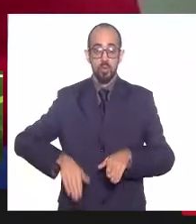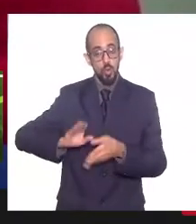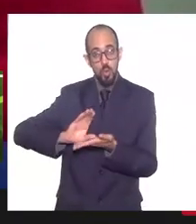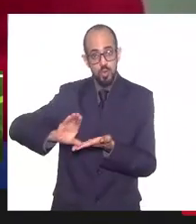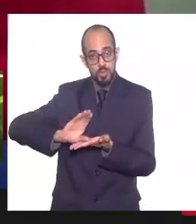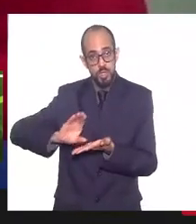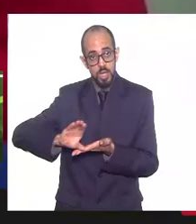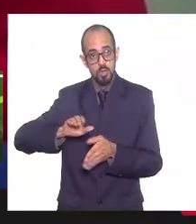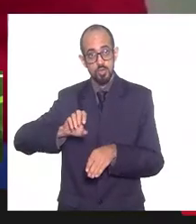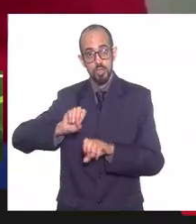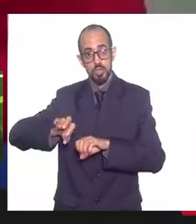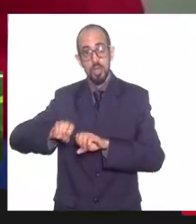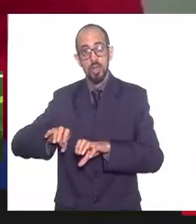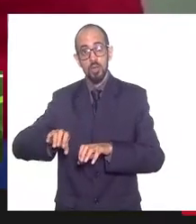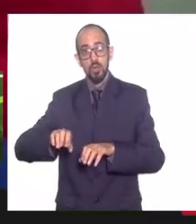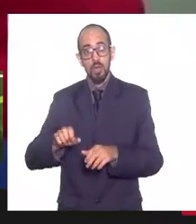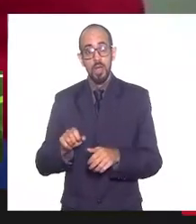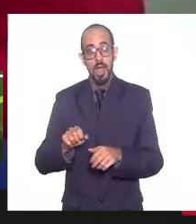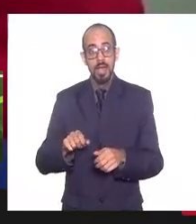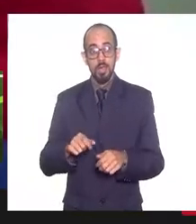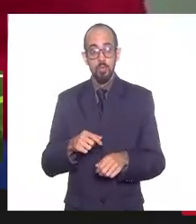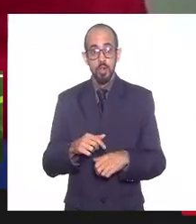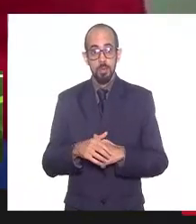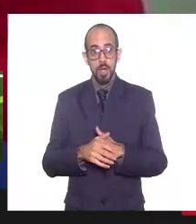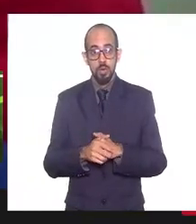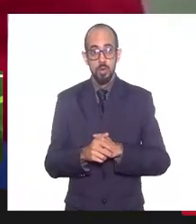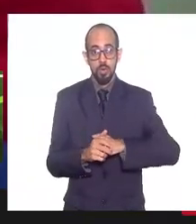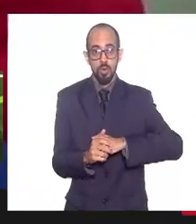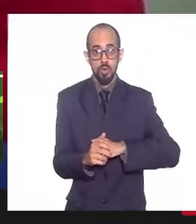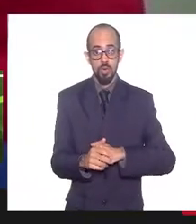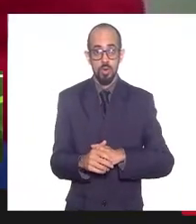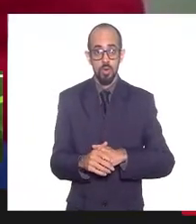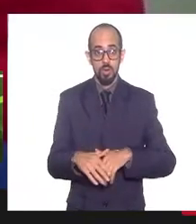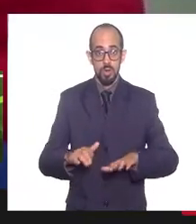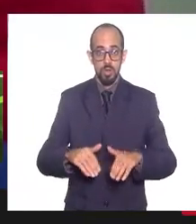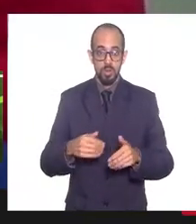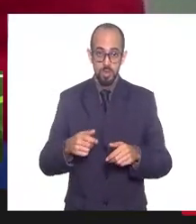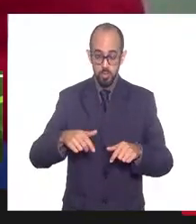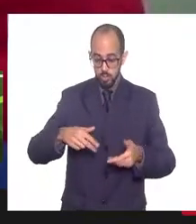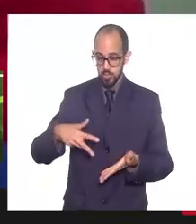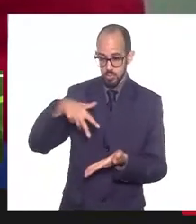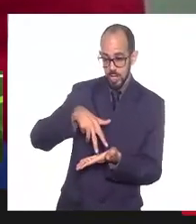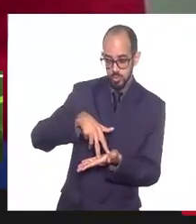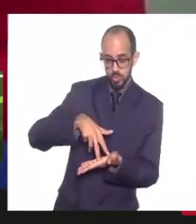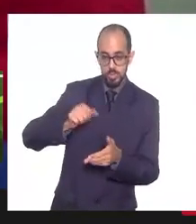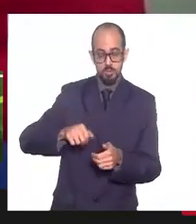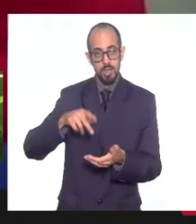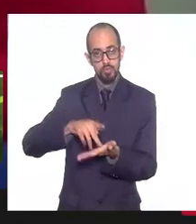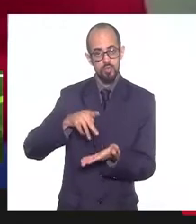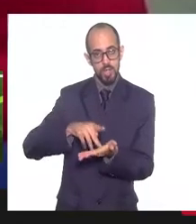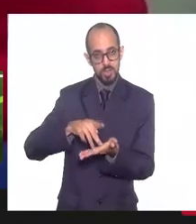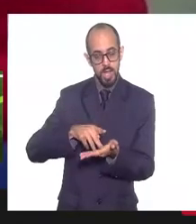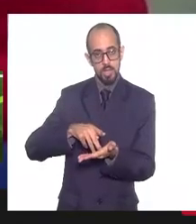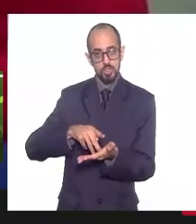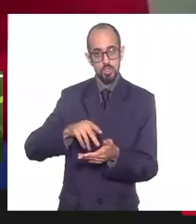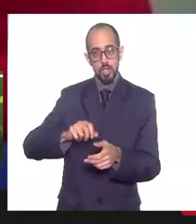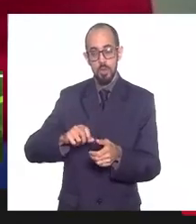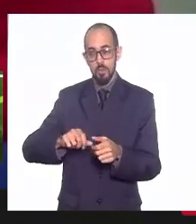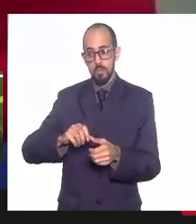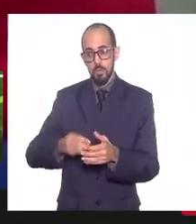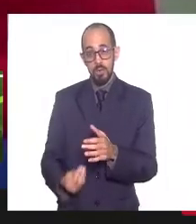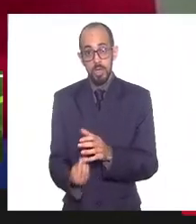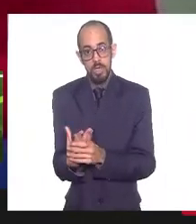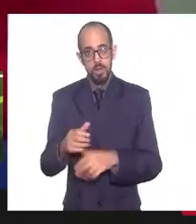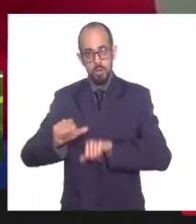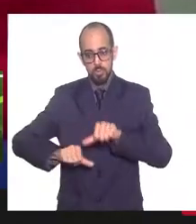né, pensando em alguns outros, né, atores para efetivamente tornar real essa